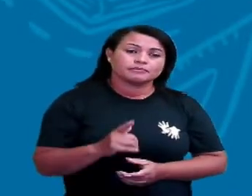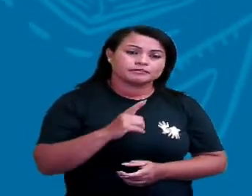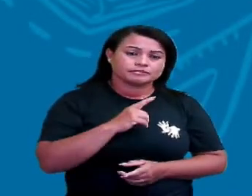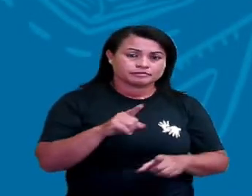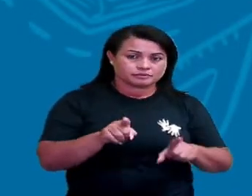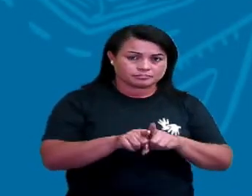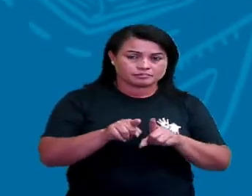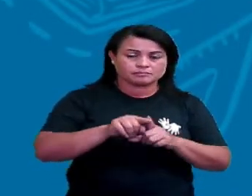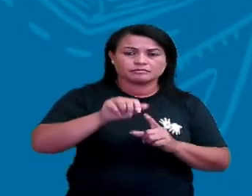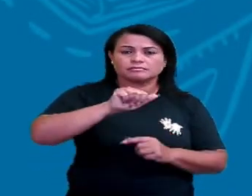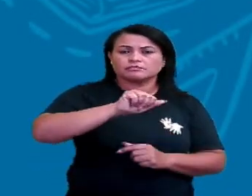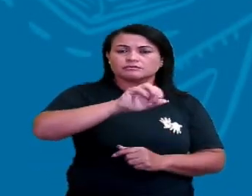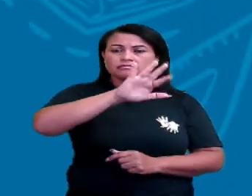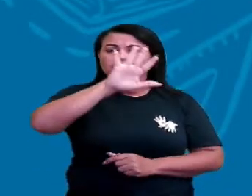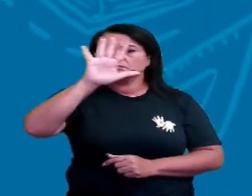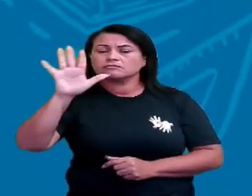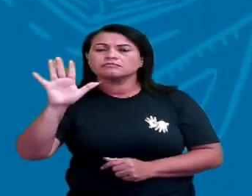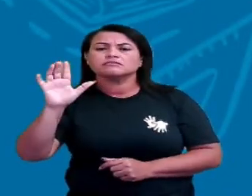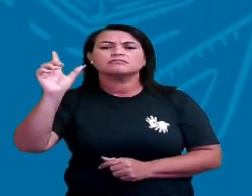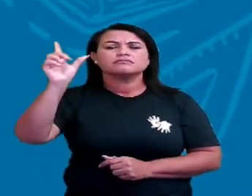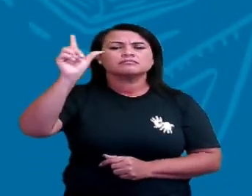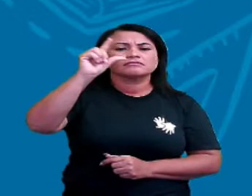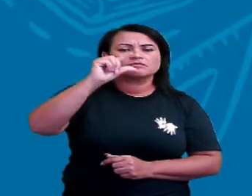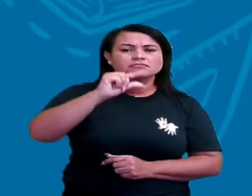ó, o alfabeto no seu formato